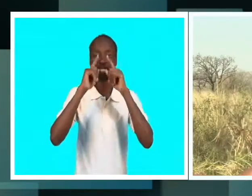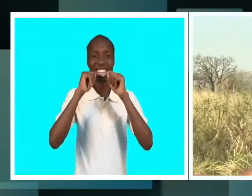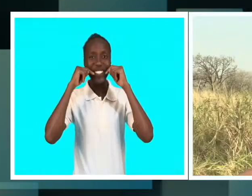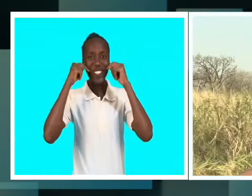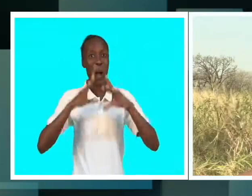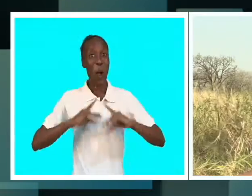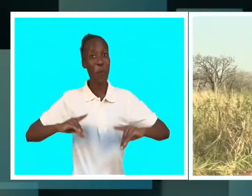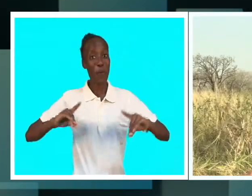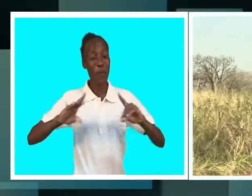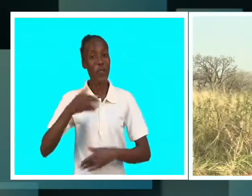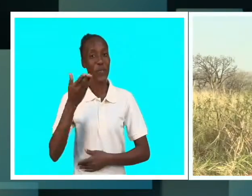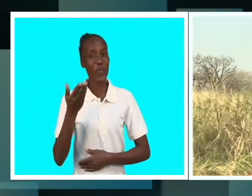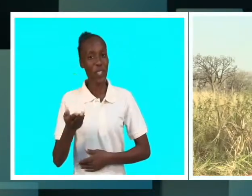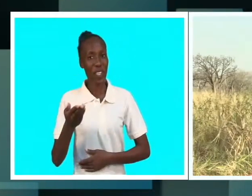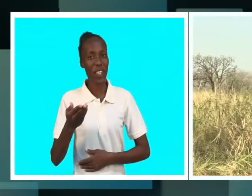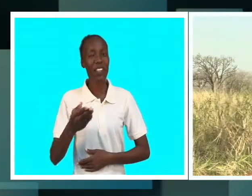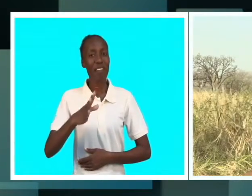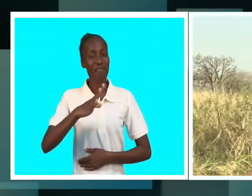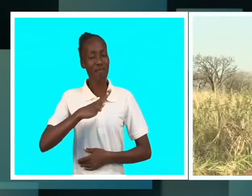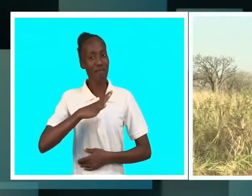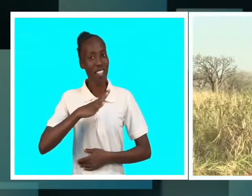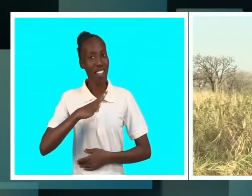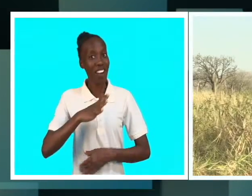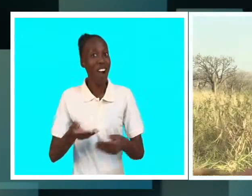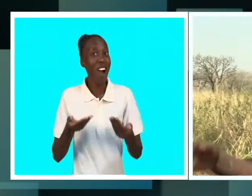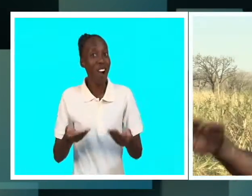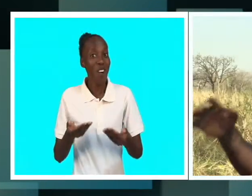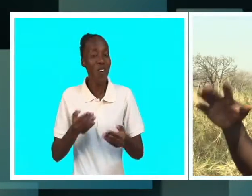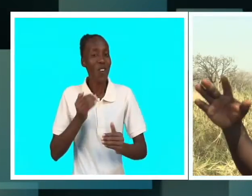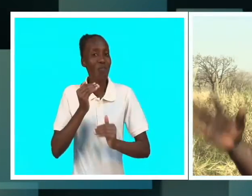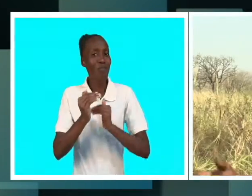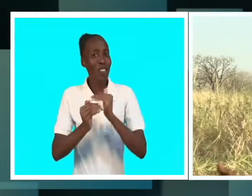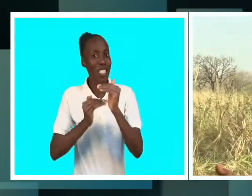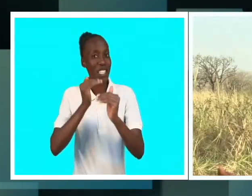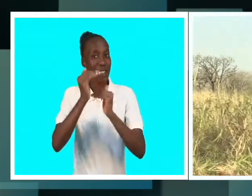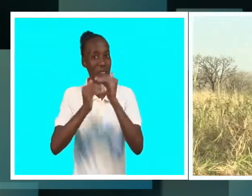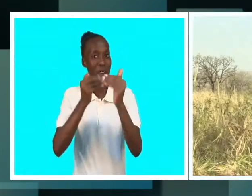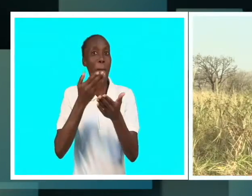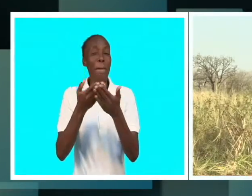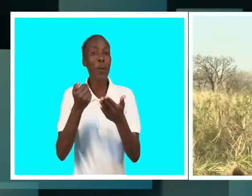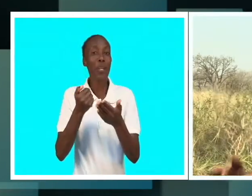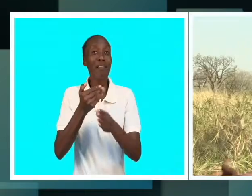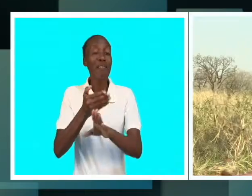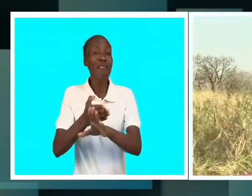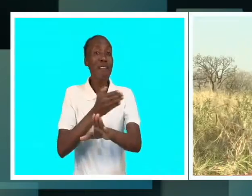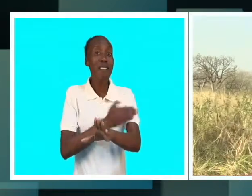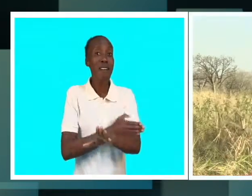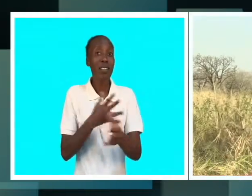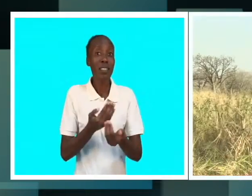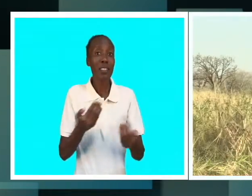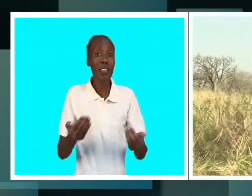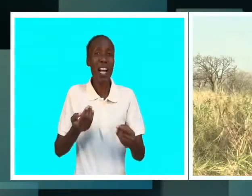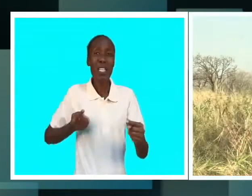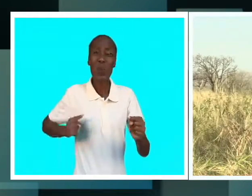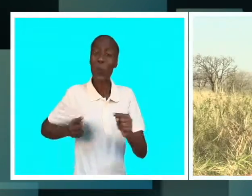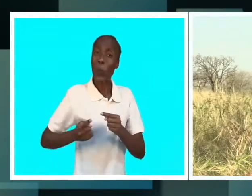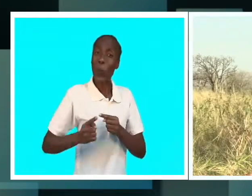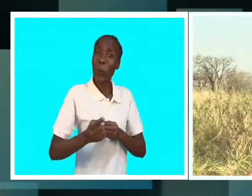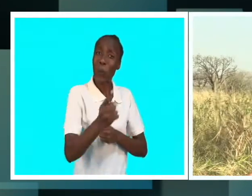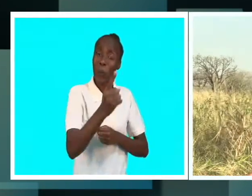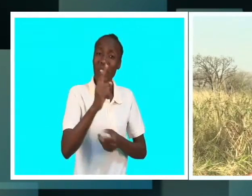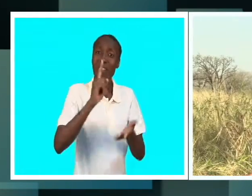Agradecemos quando o nosso povoado desenvolve. As crianças percorrem mais de 3 quilômetros para chegar à escola.